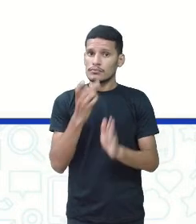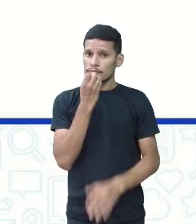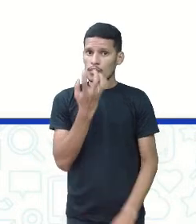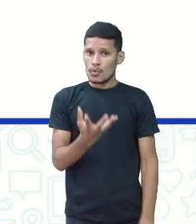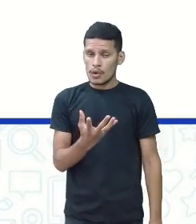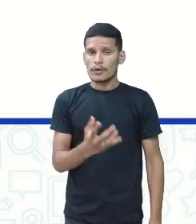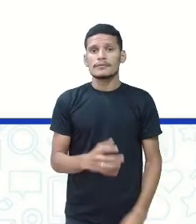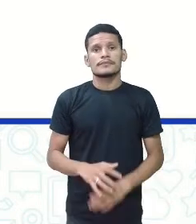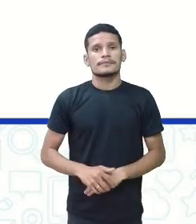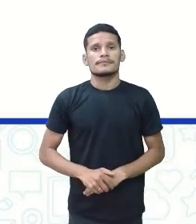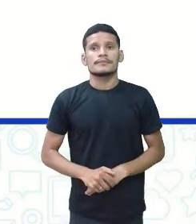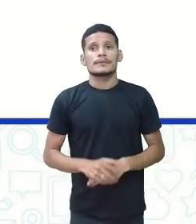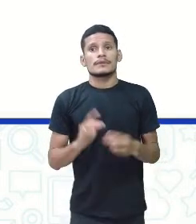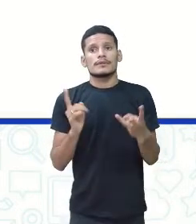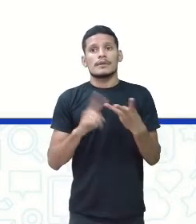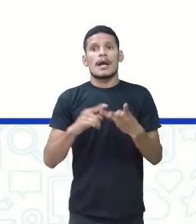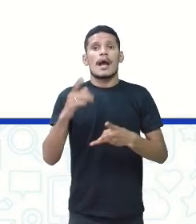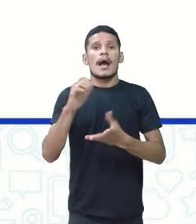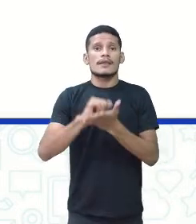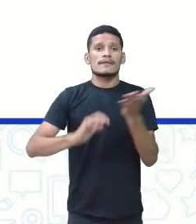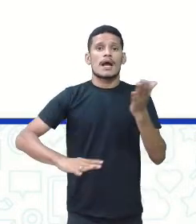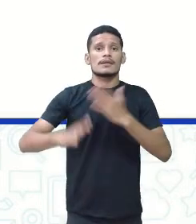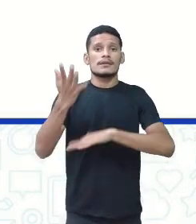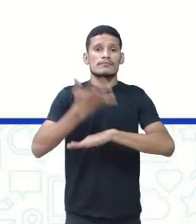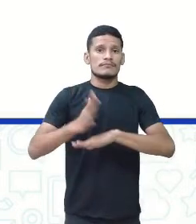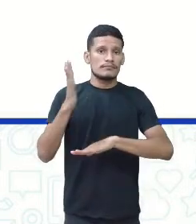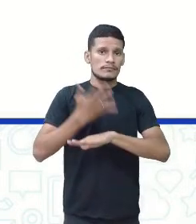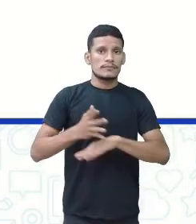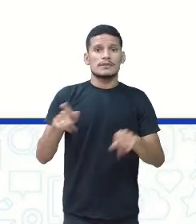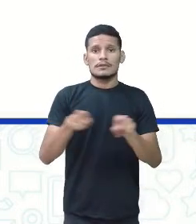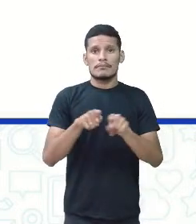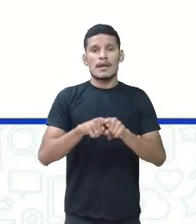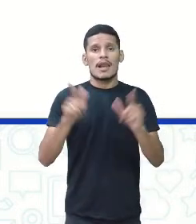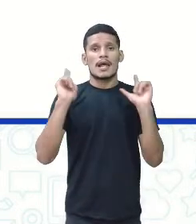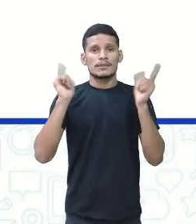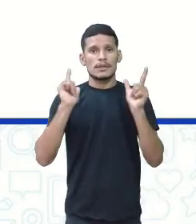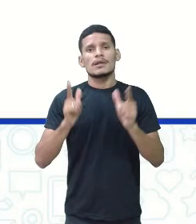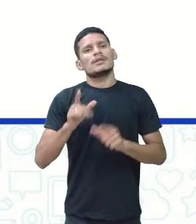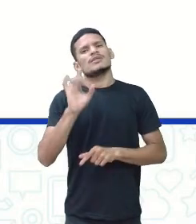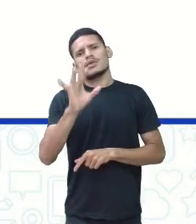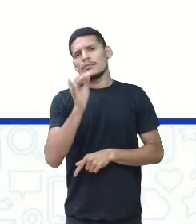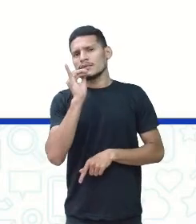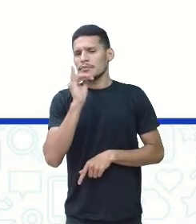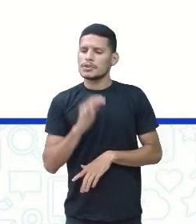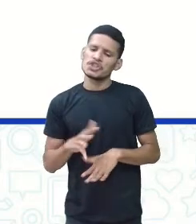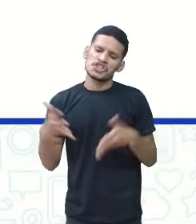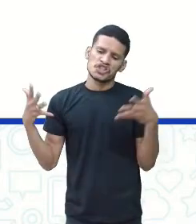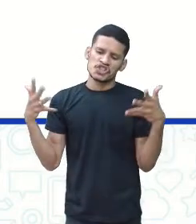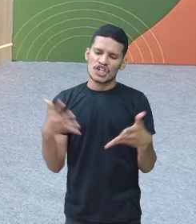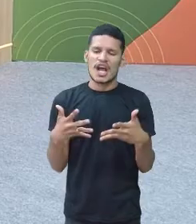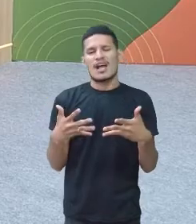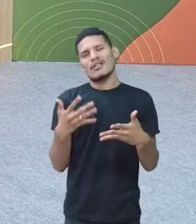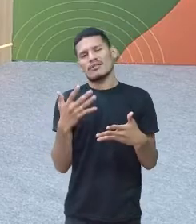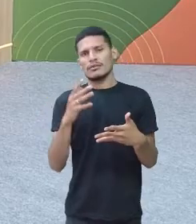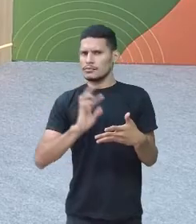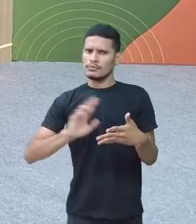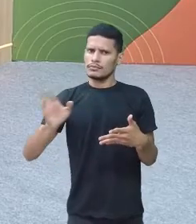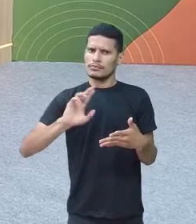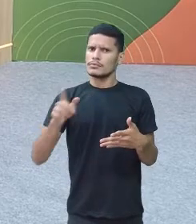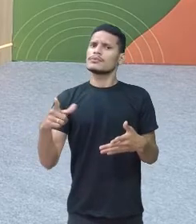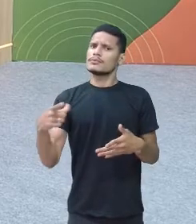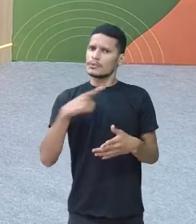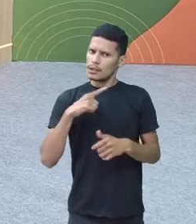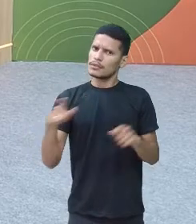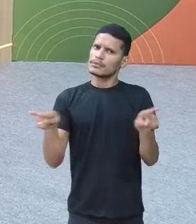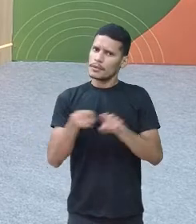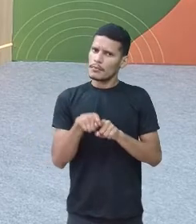Boa. Realizar atividades de lazer, então não é só pensar que a gente tem que fazer tudo aquilo que é chato, assim, entre aspas, né? A gente tem que